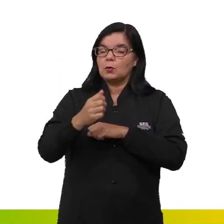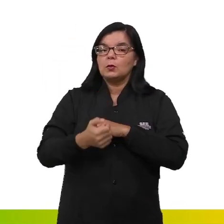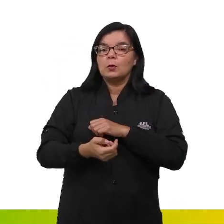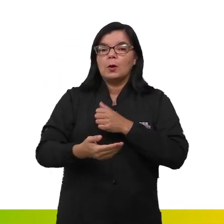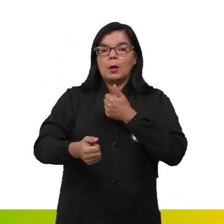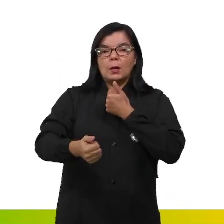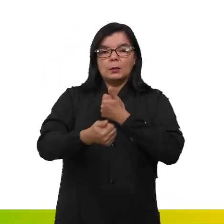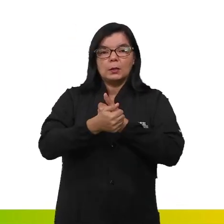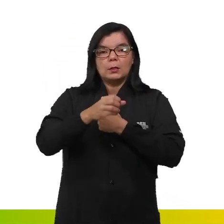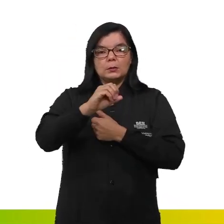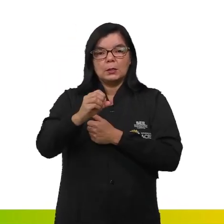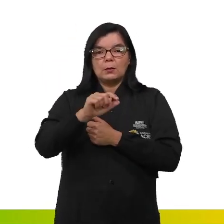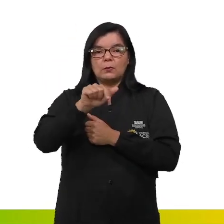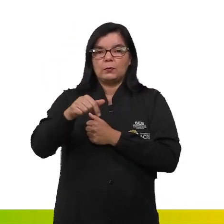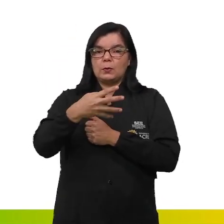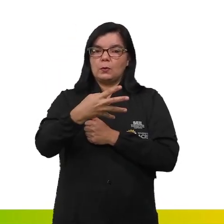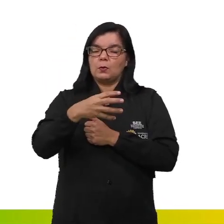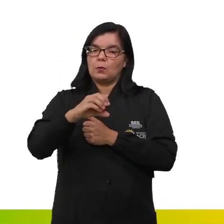chegando a